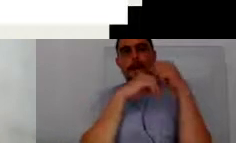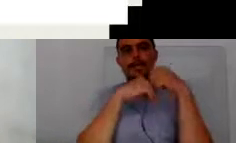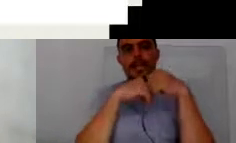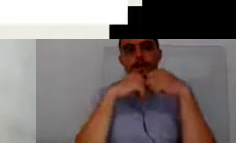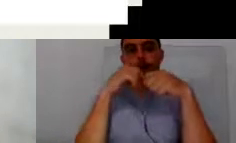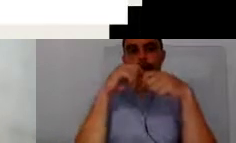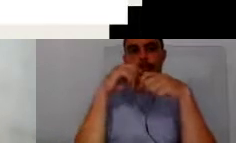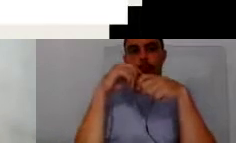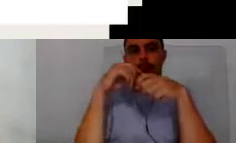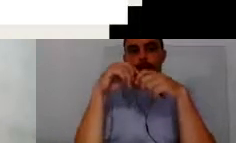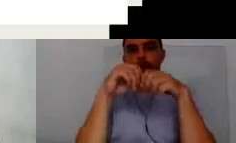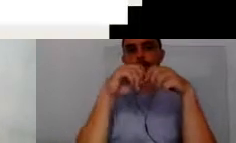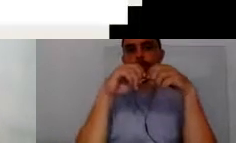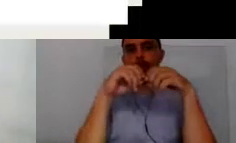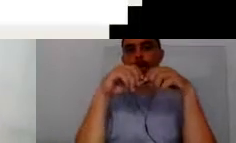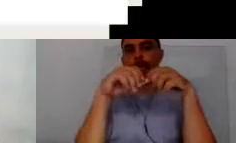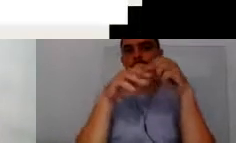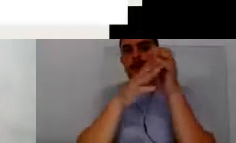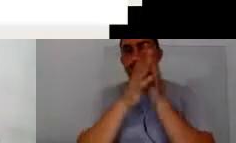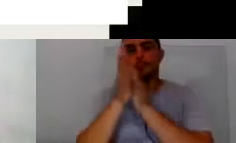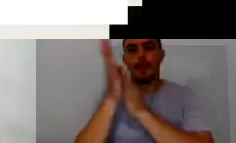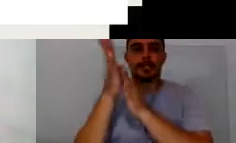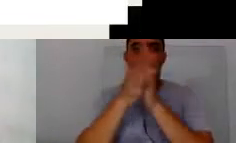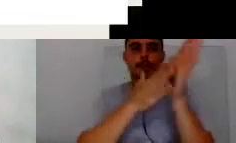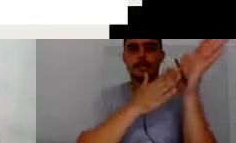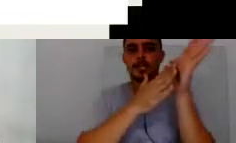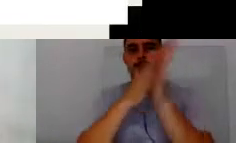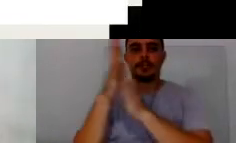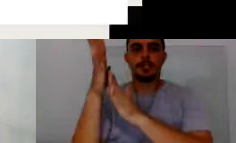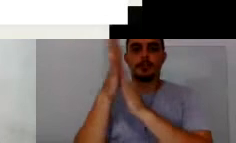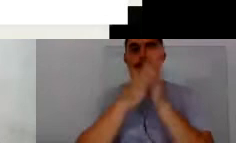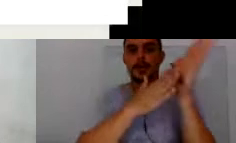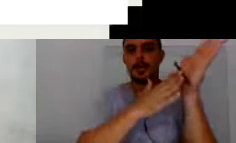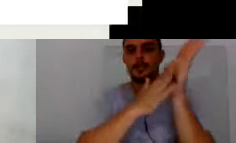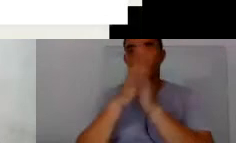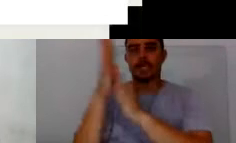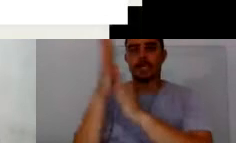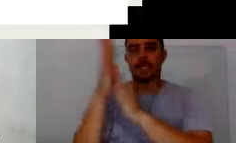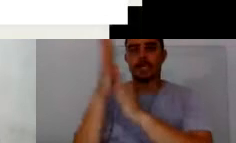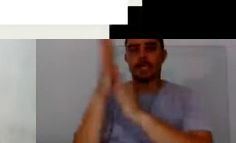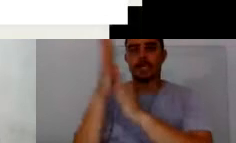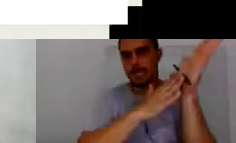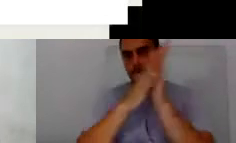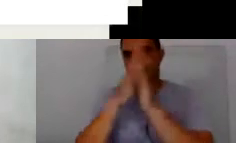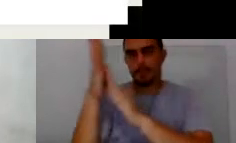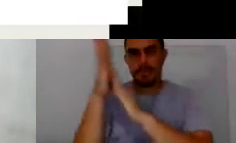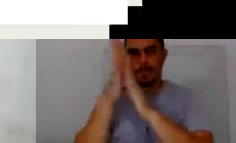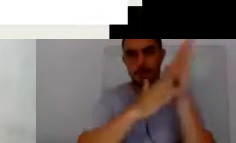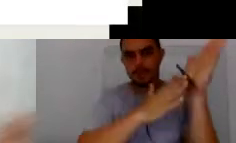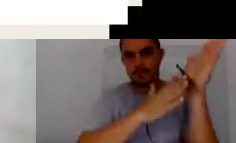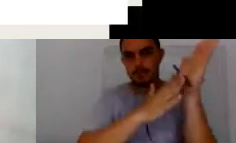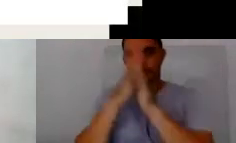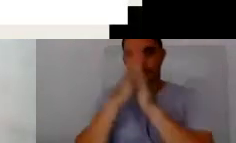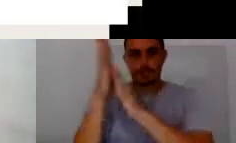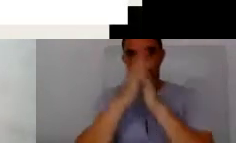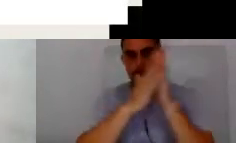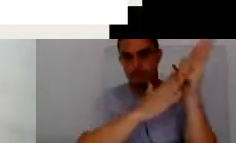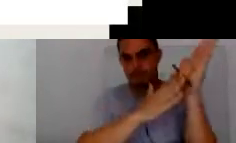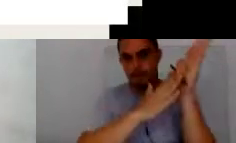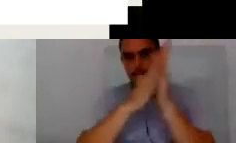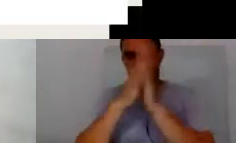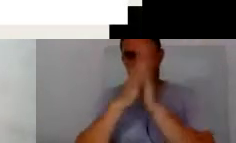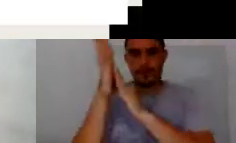A umidade na base de peso ou umidade gravimétrica pode ser definida como a relação entre a massa da água e a massa do